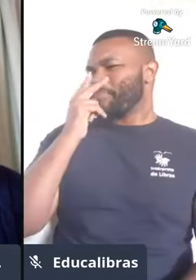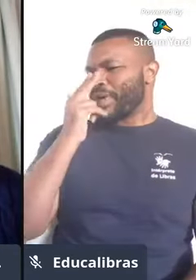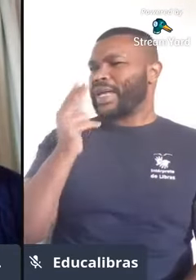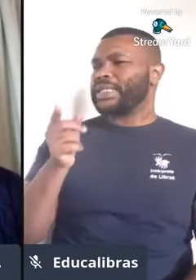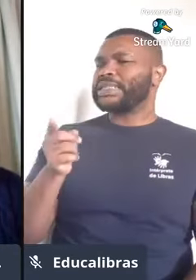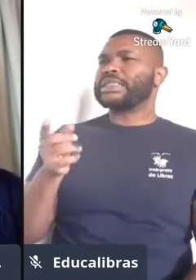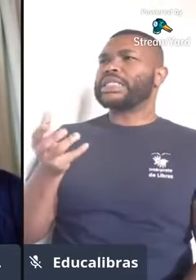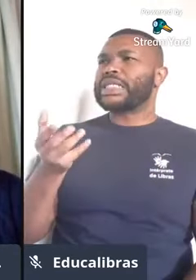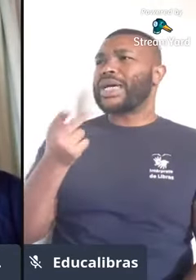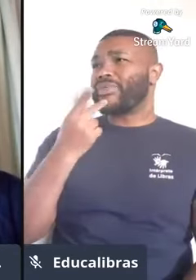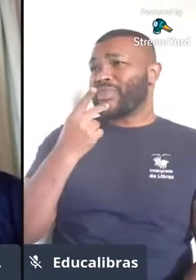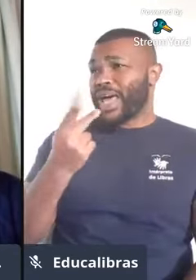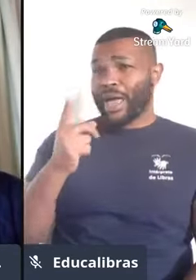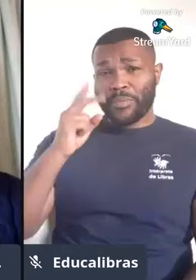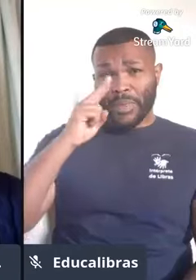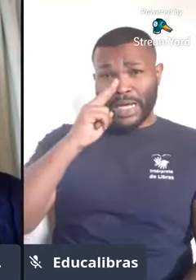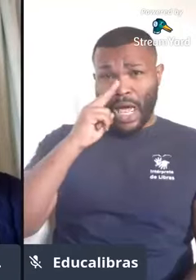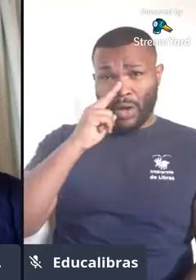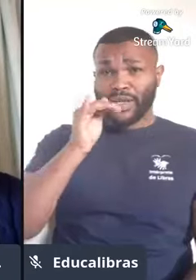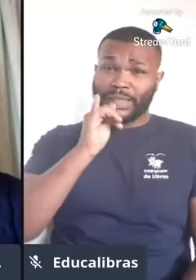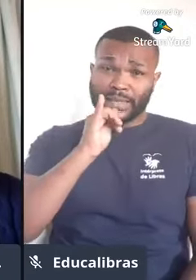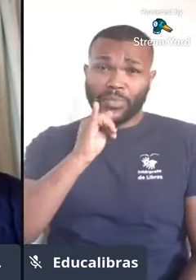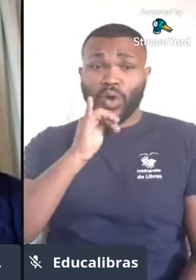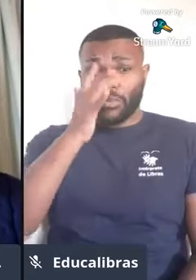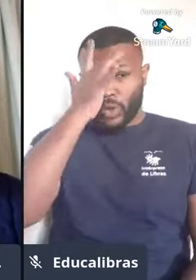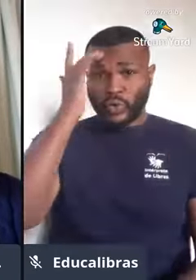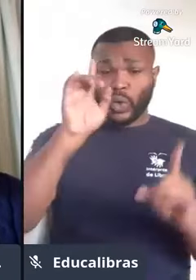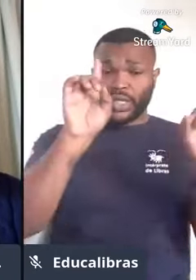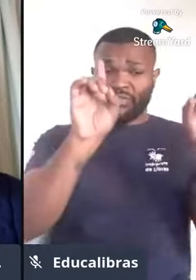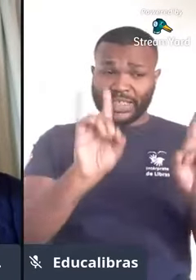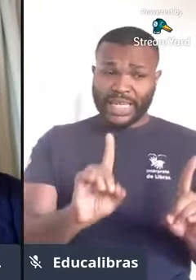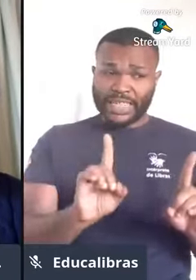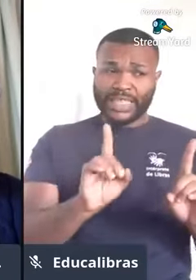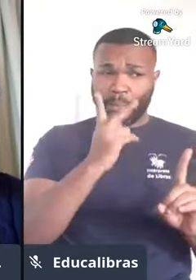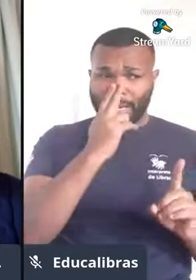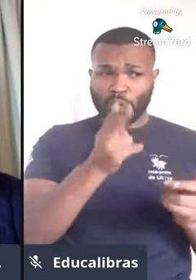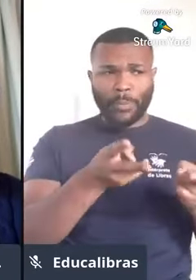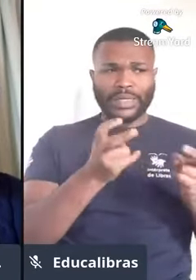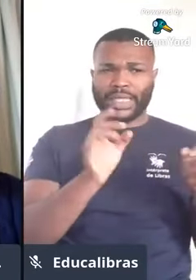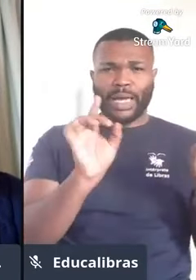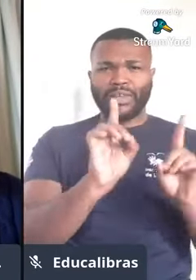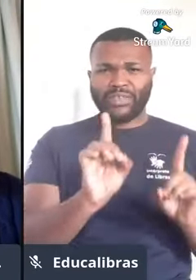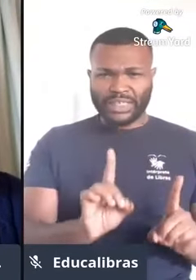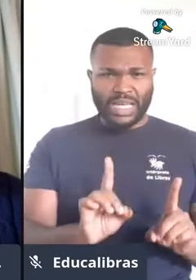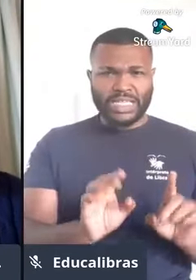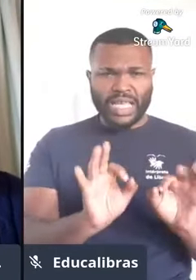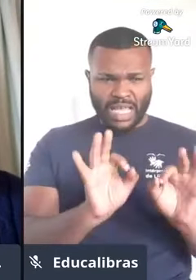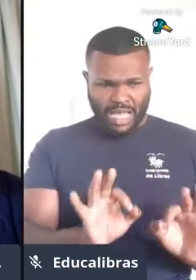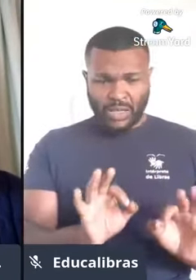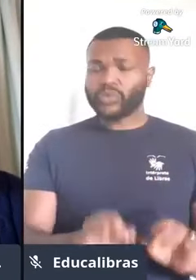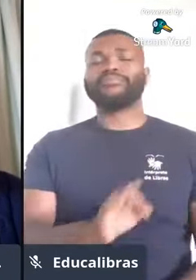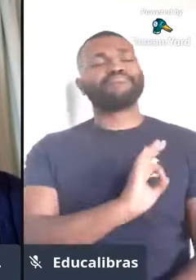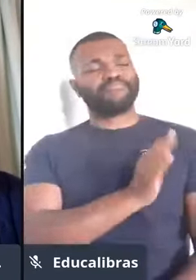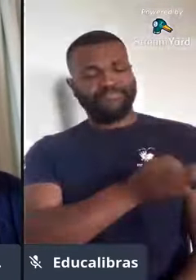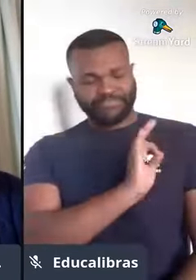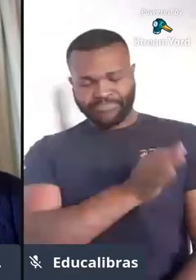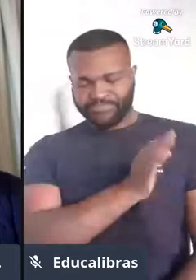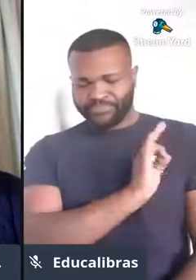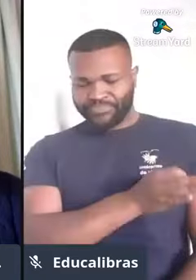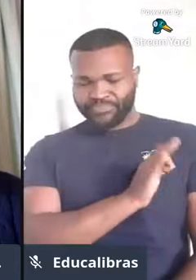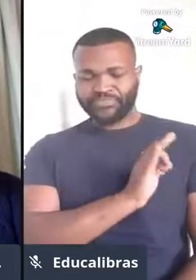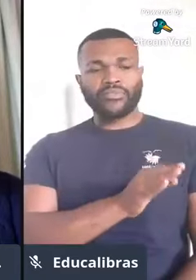sempre a Marinalva, a pessoa com deficiência sem deficiência. Exatamente. Esse preconceito